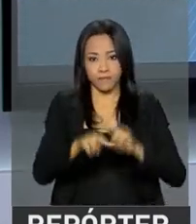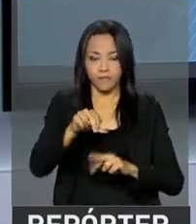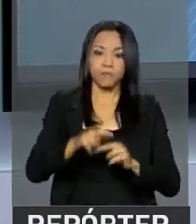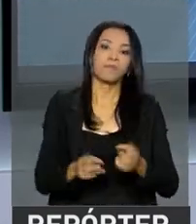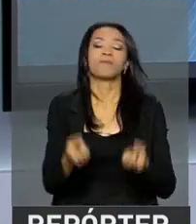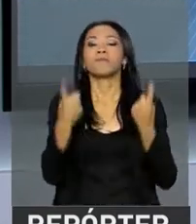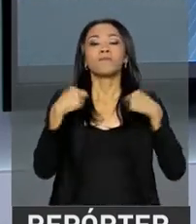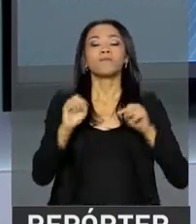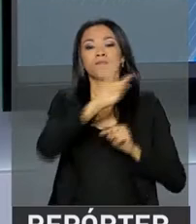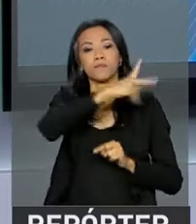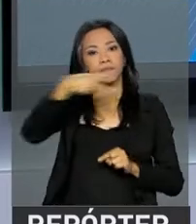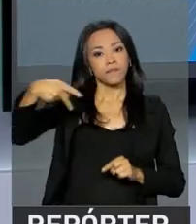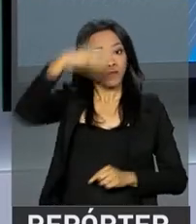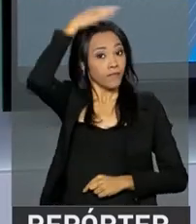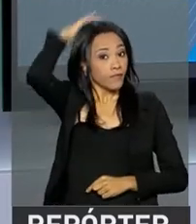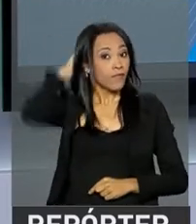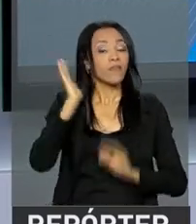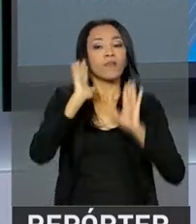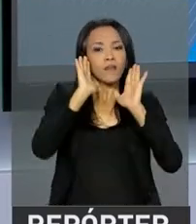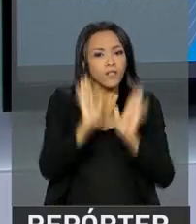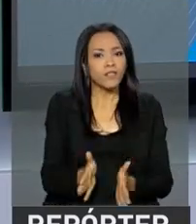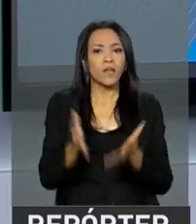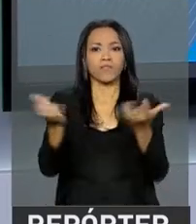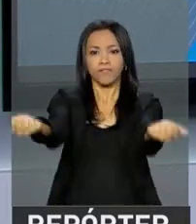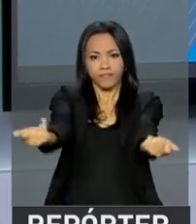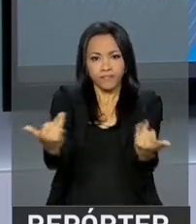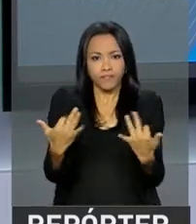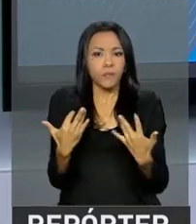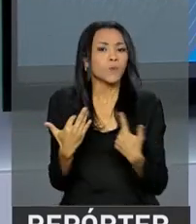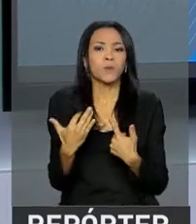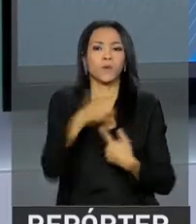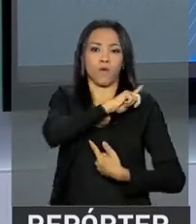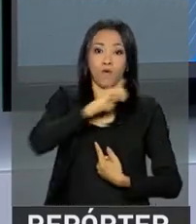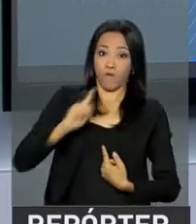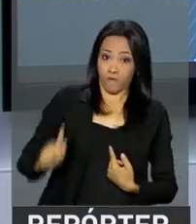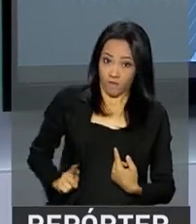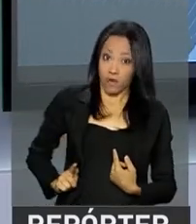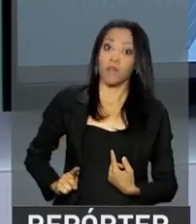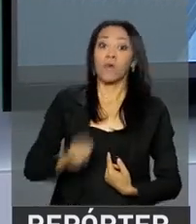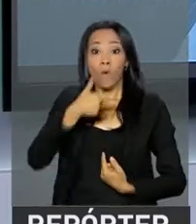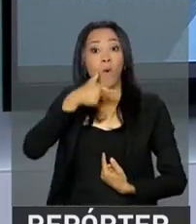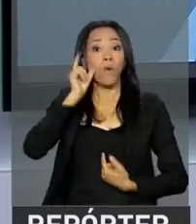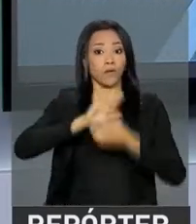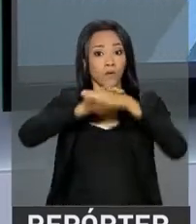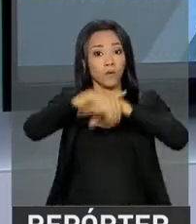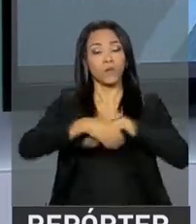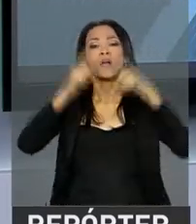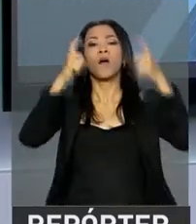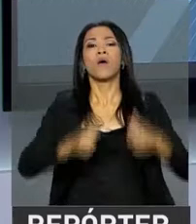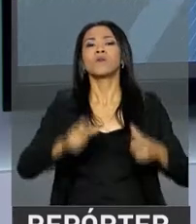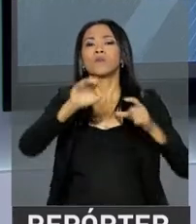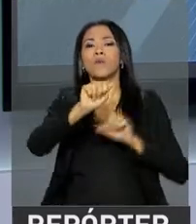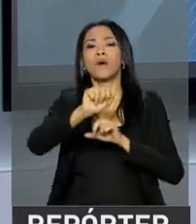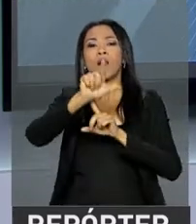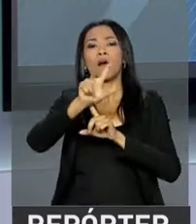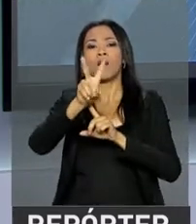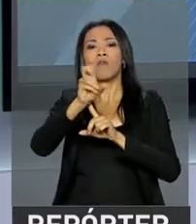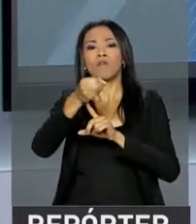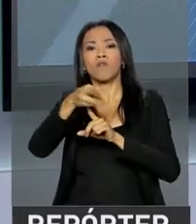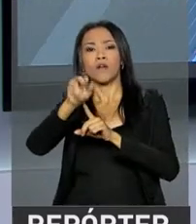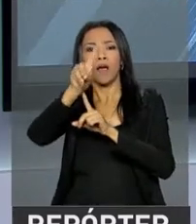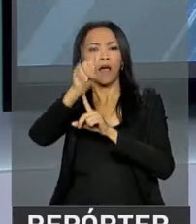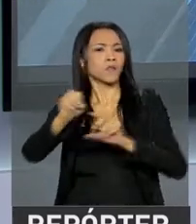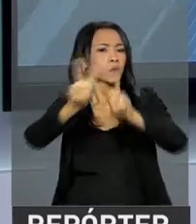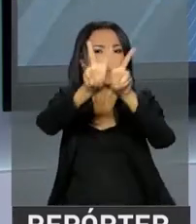o presidente michel temer recebeu governadores ontem à noite no palácio da alvorada na pauta a dívida dos estados